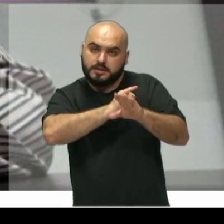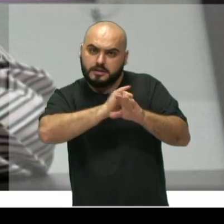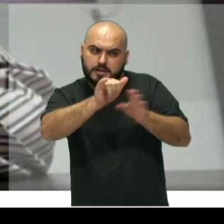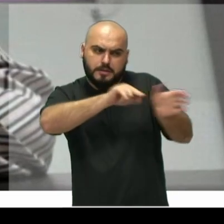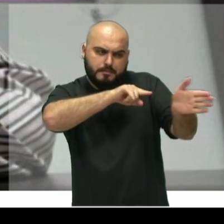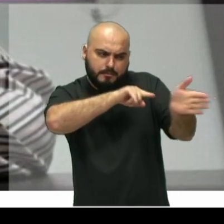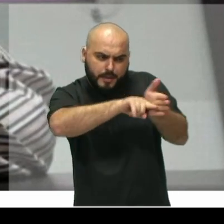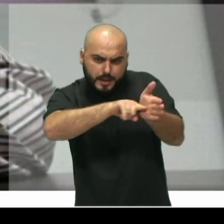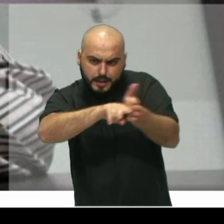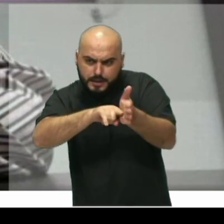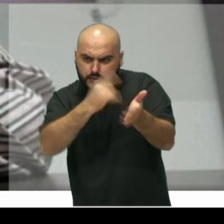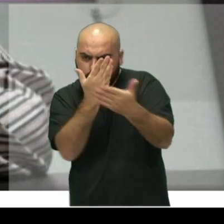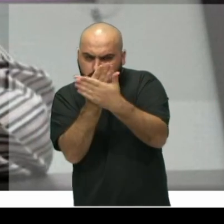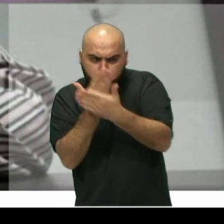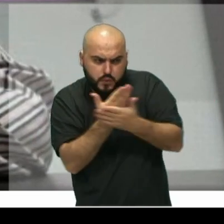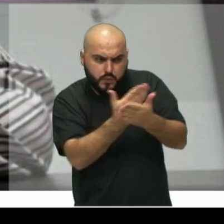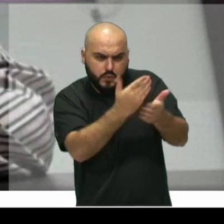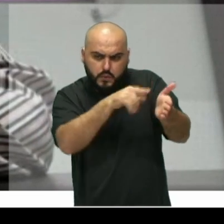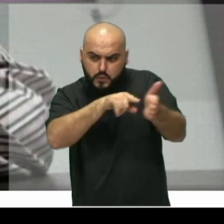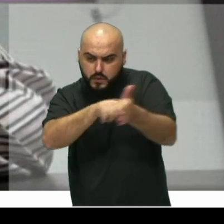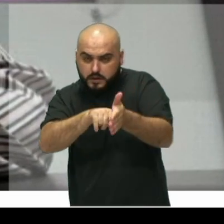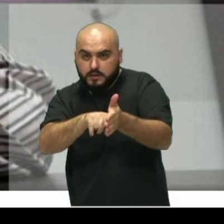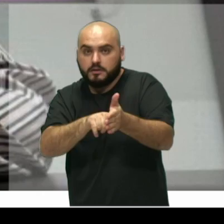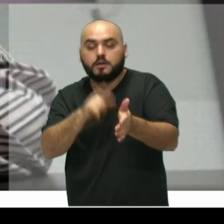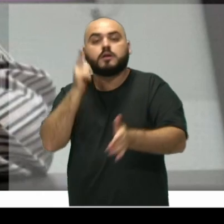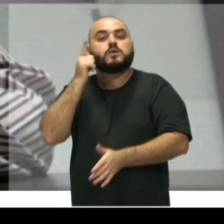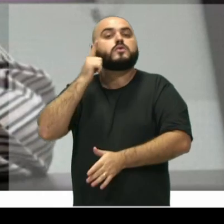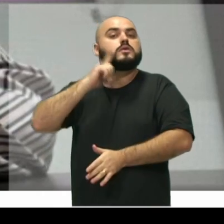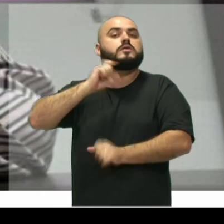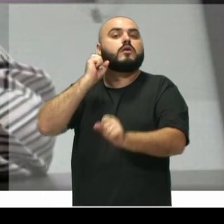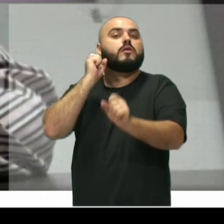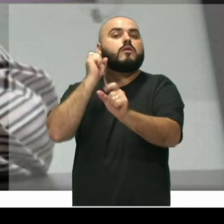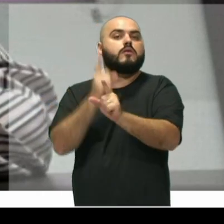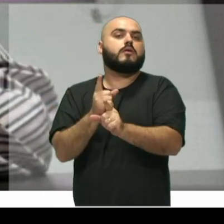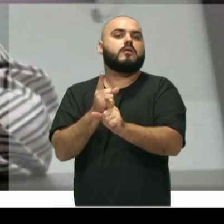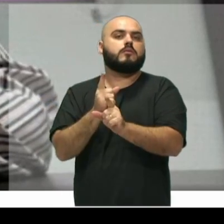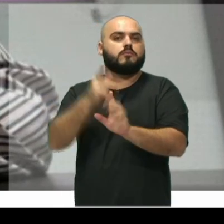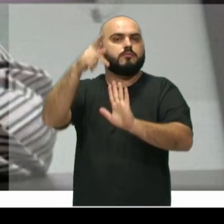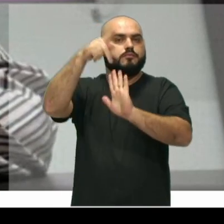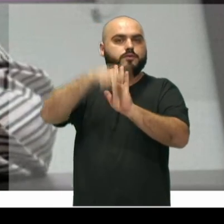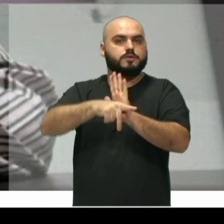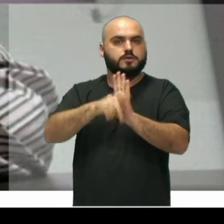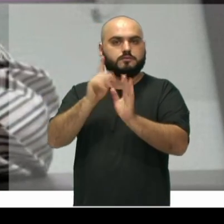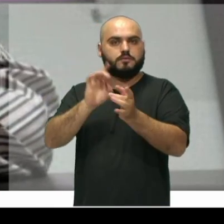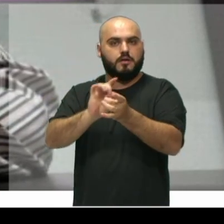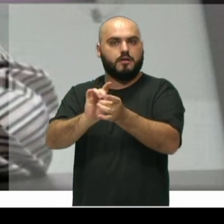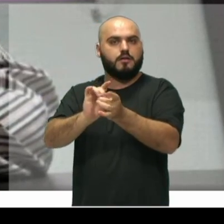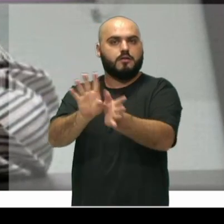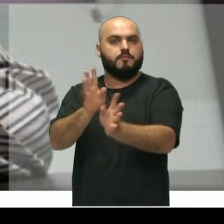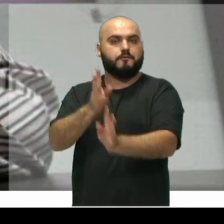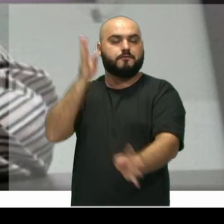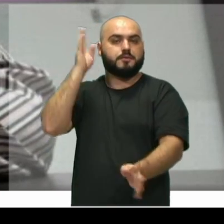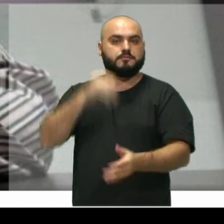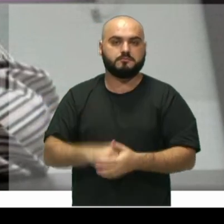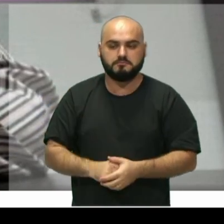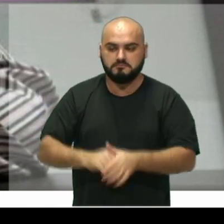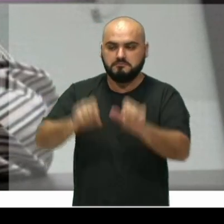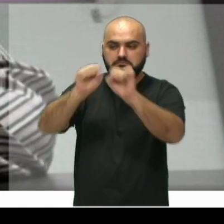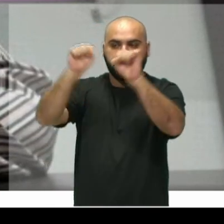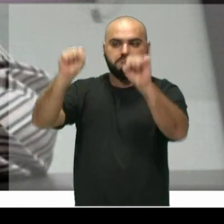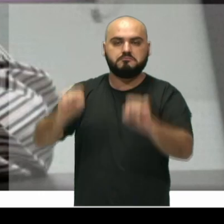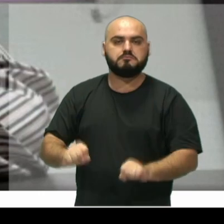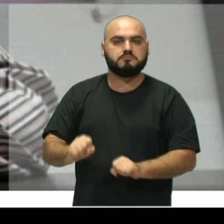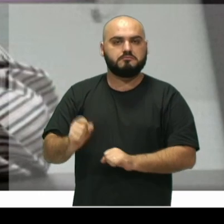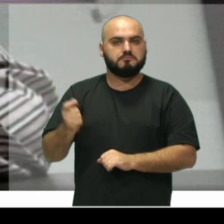estudo, inclusive com assessoria, nós encontramos o programa Libera Fila. Ele é um sistema muito barato para o município, que